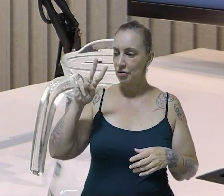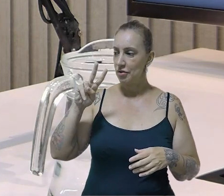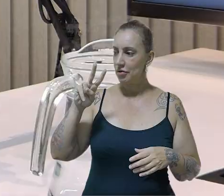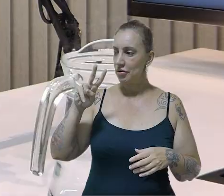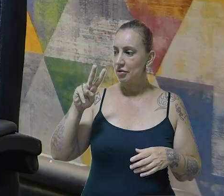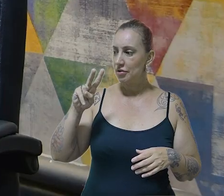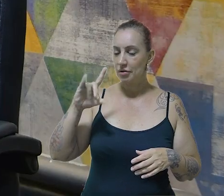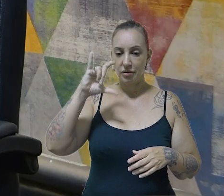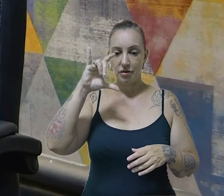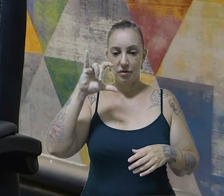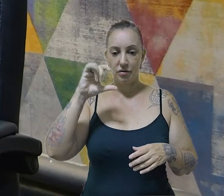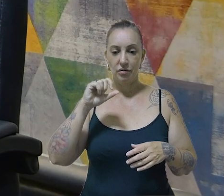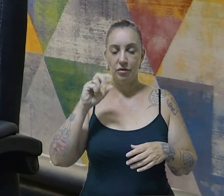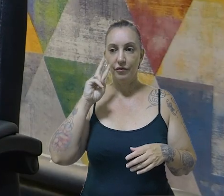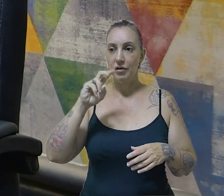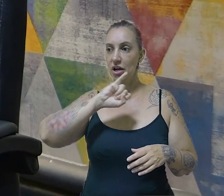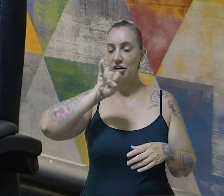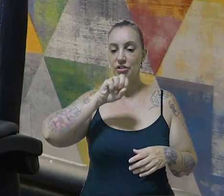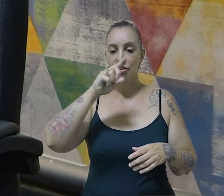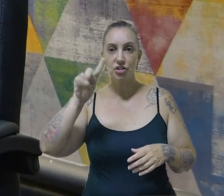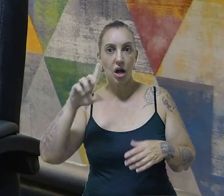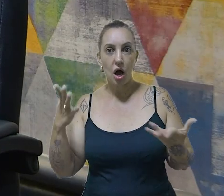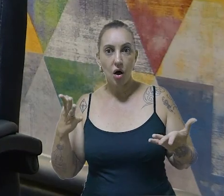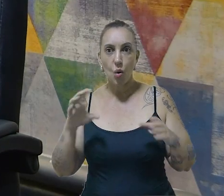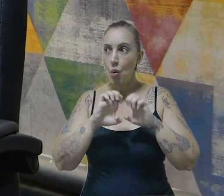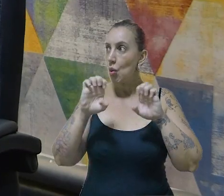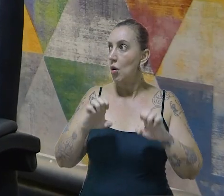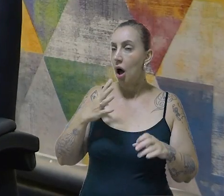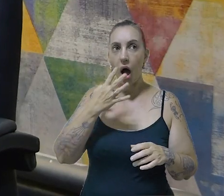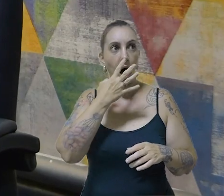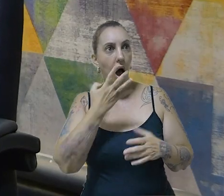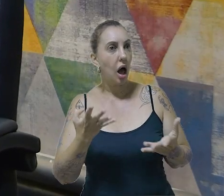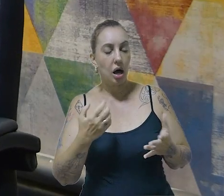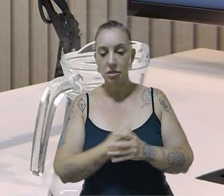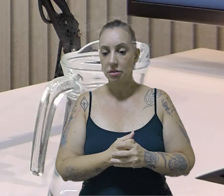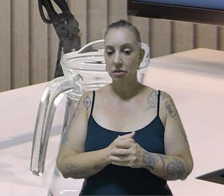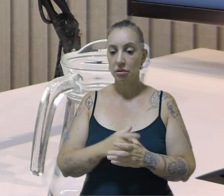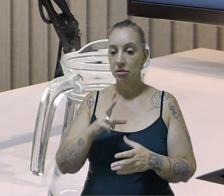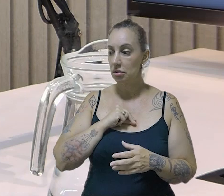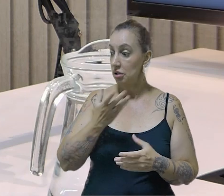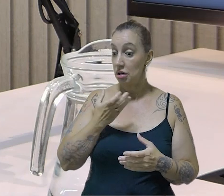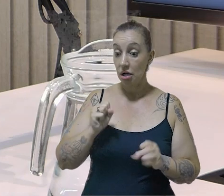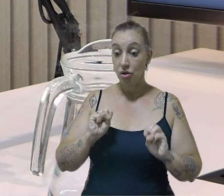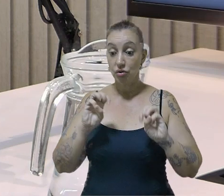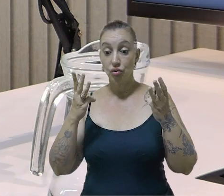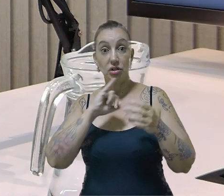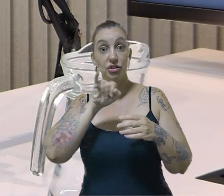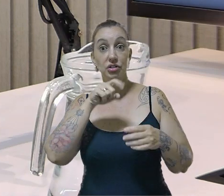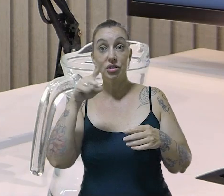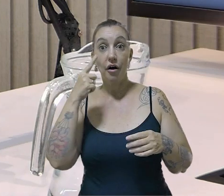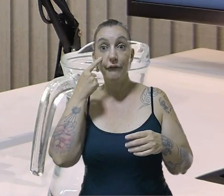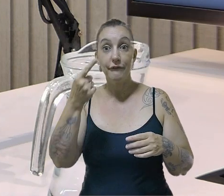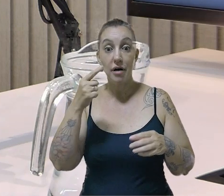um pessoal que foi no show do Jão meu é estrutura Né mega estrutura Mas você fala cara eu quero ir no show do Jão para